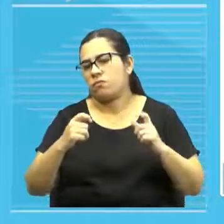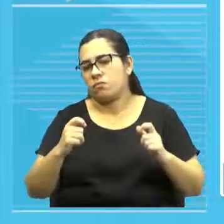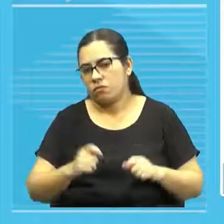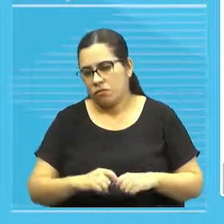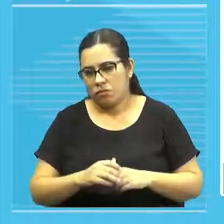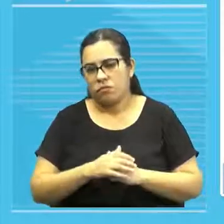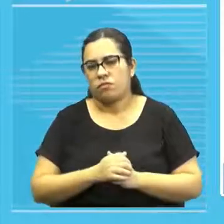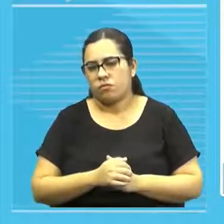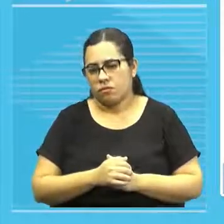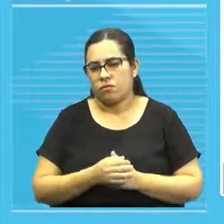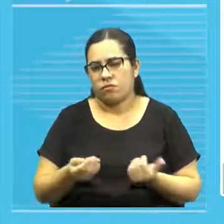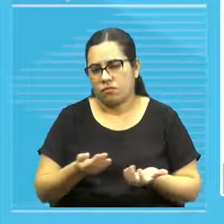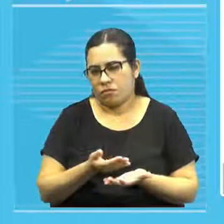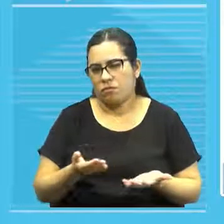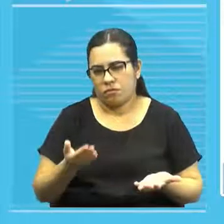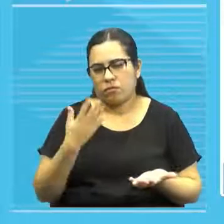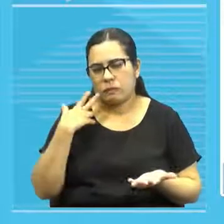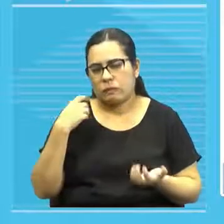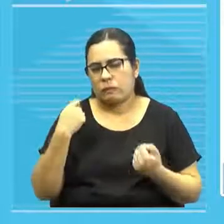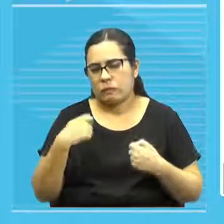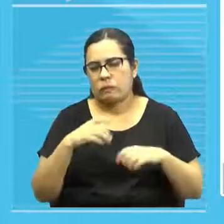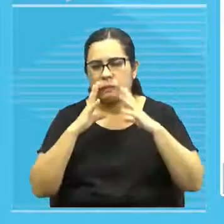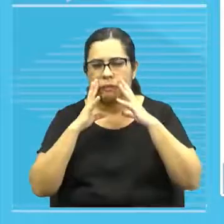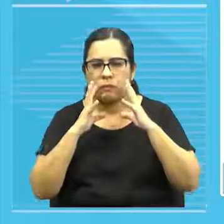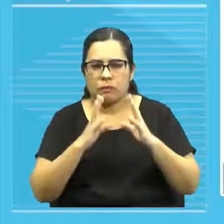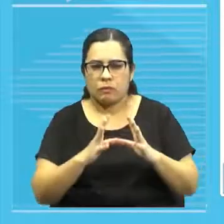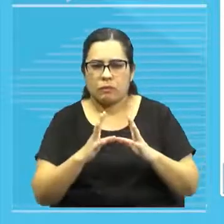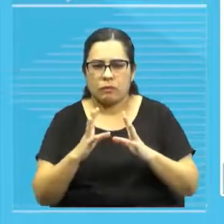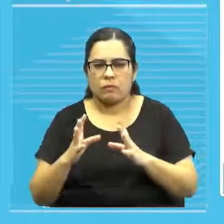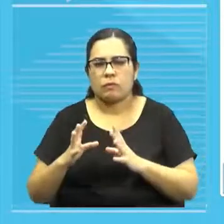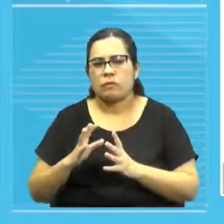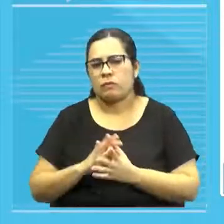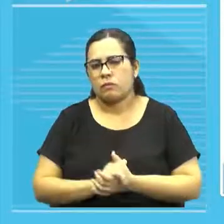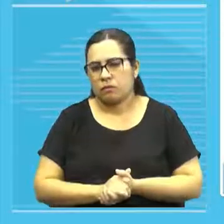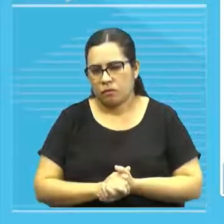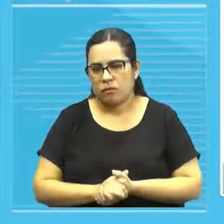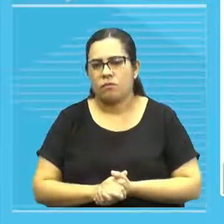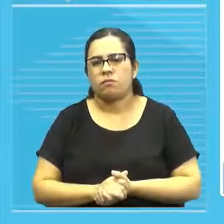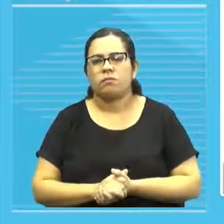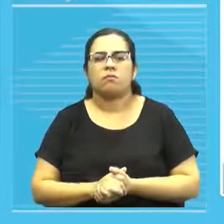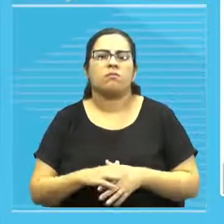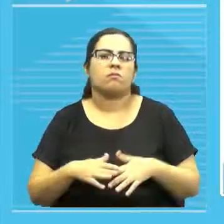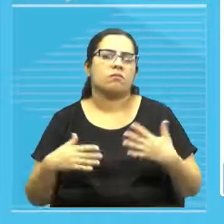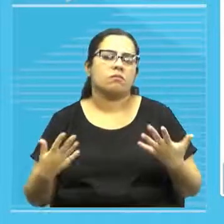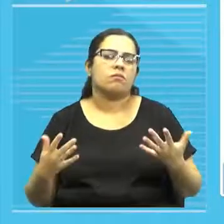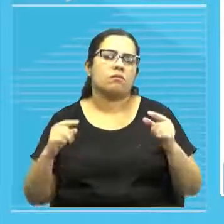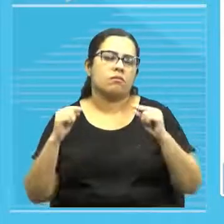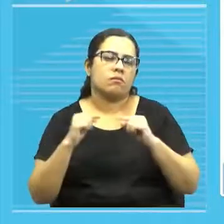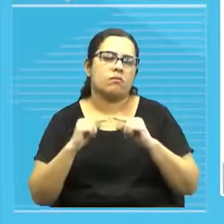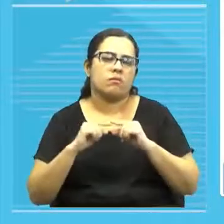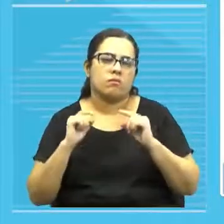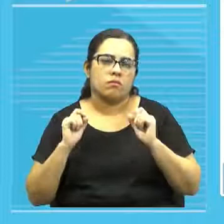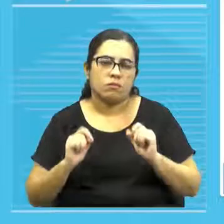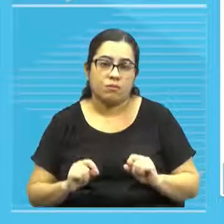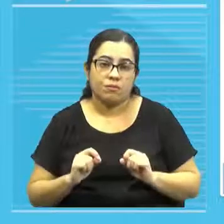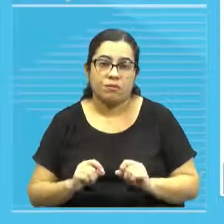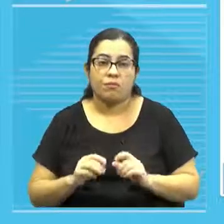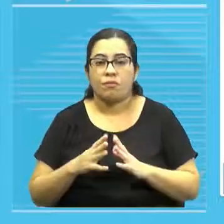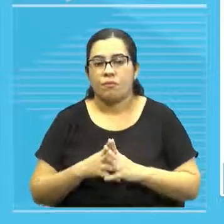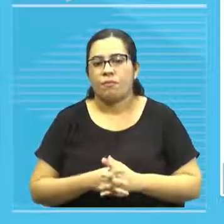meus queridos e minhas queridas alunas de geografia Vejam Só